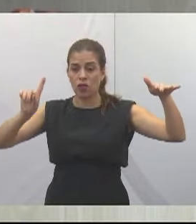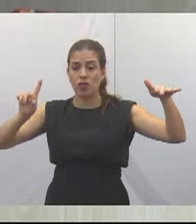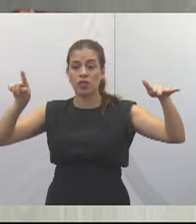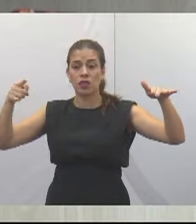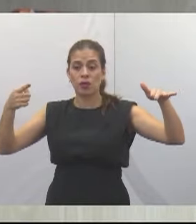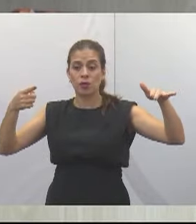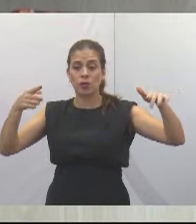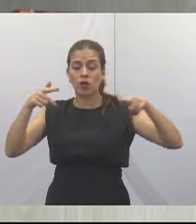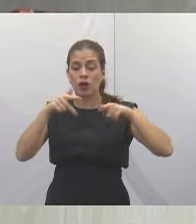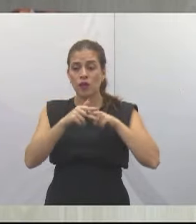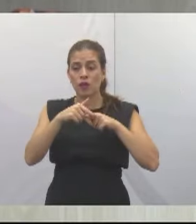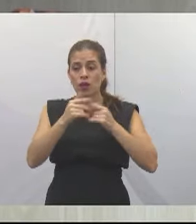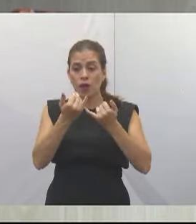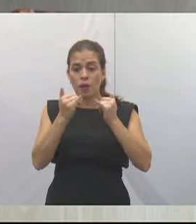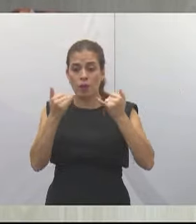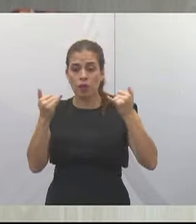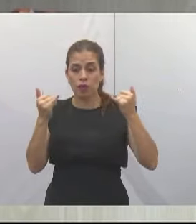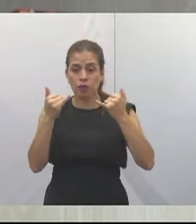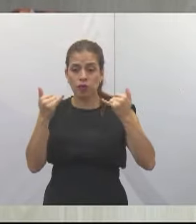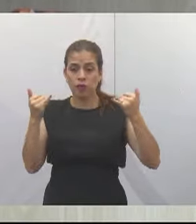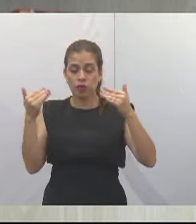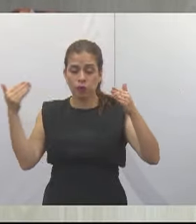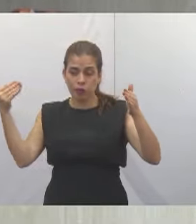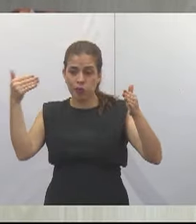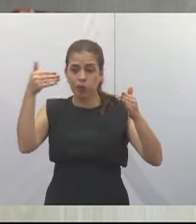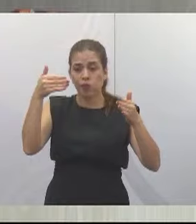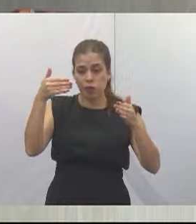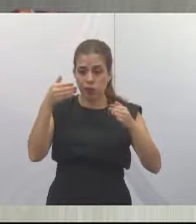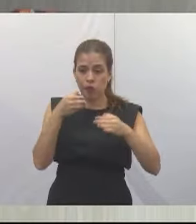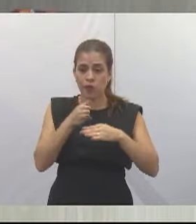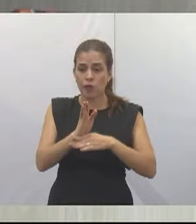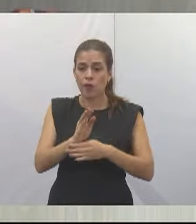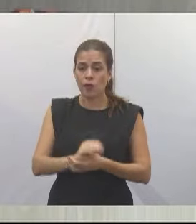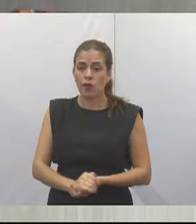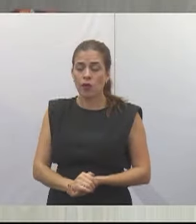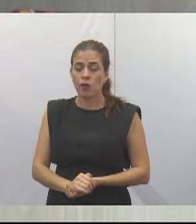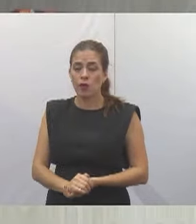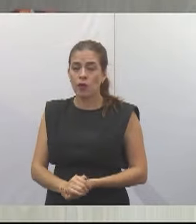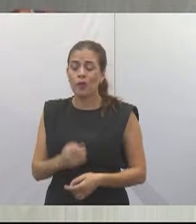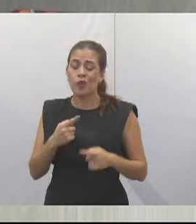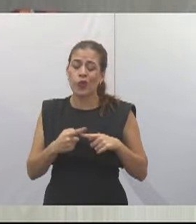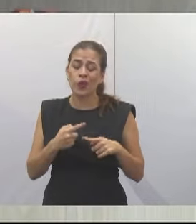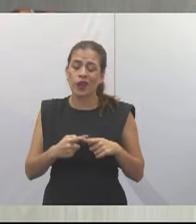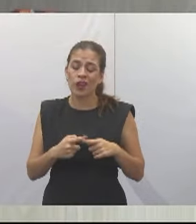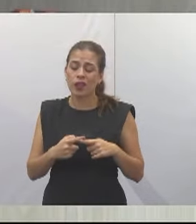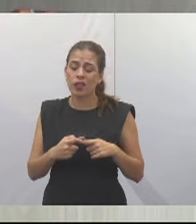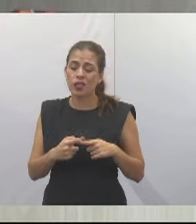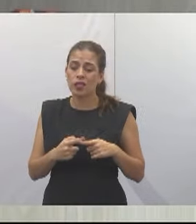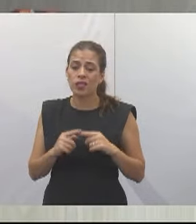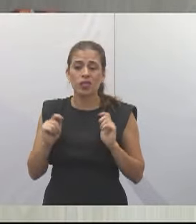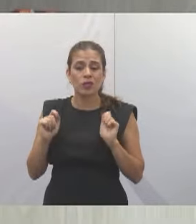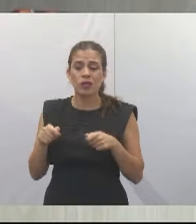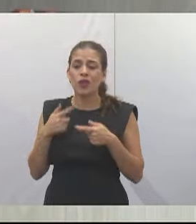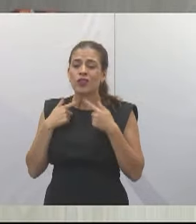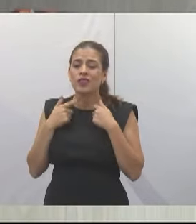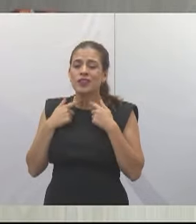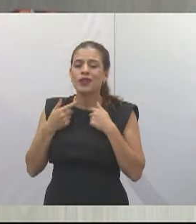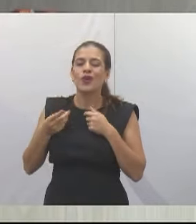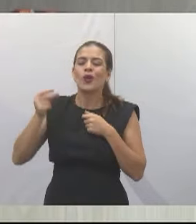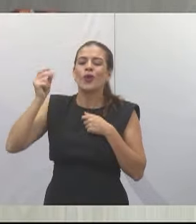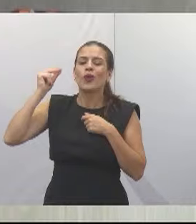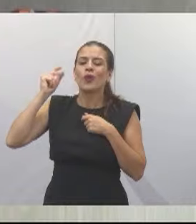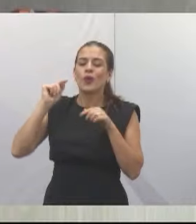questão da revisão da parte elétrica e a caixa de entrada da unidade. Mesmo porque a gente não consegue suprir um desejo antigo